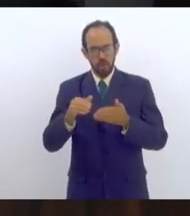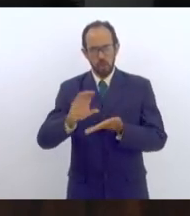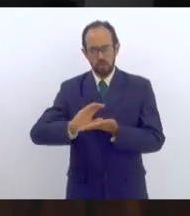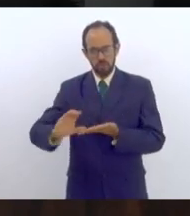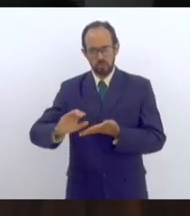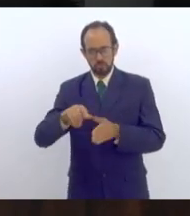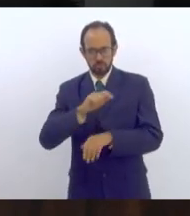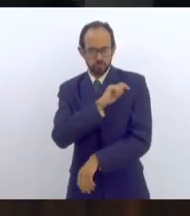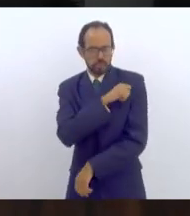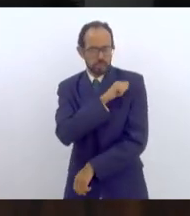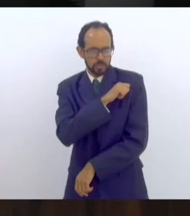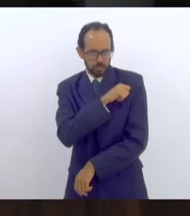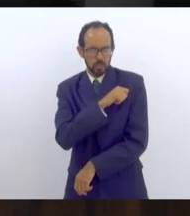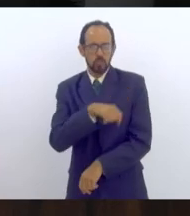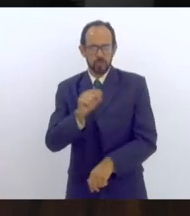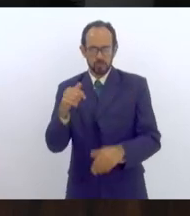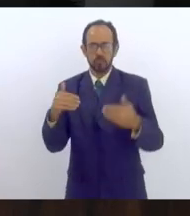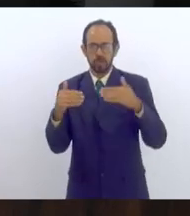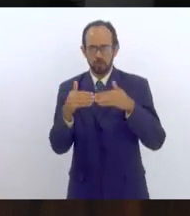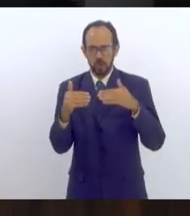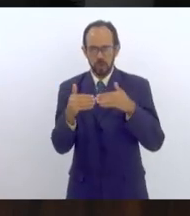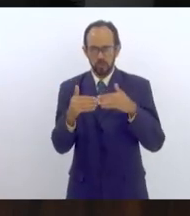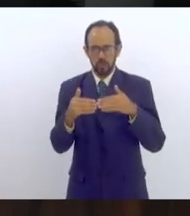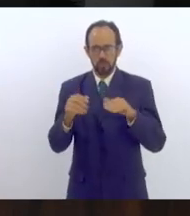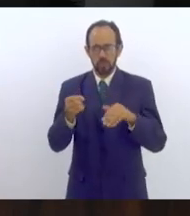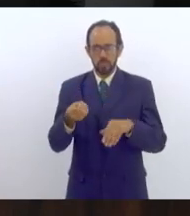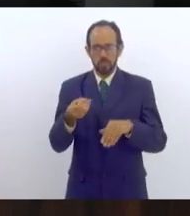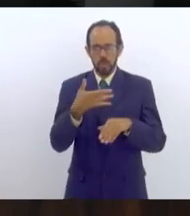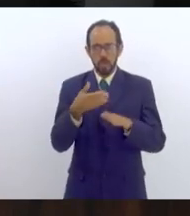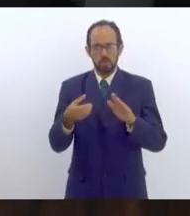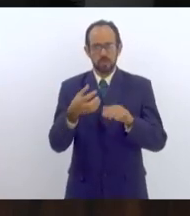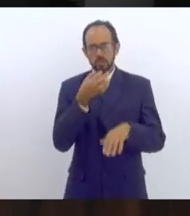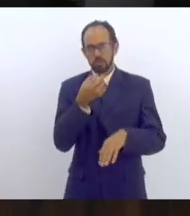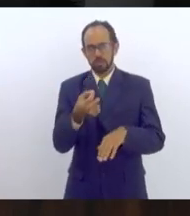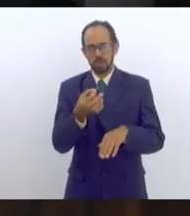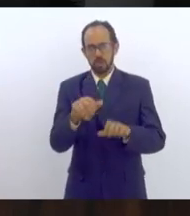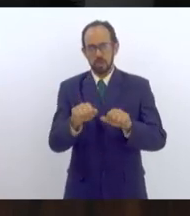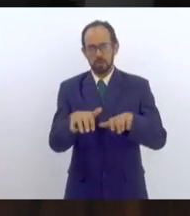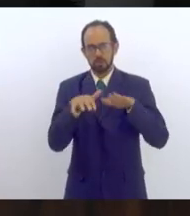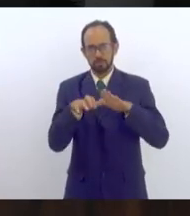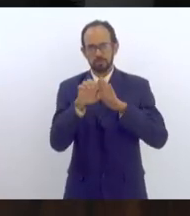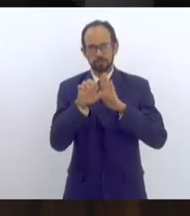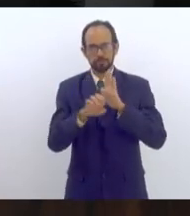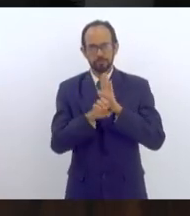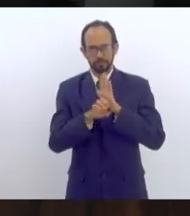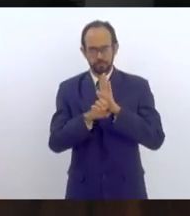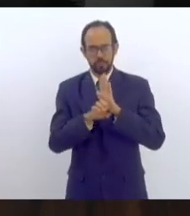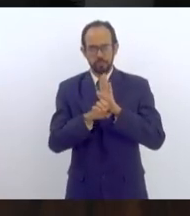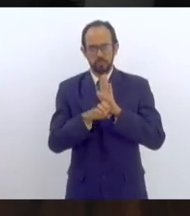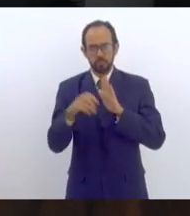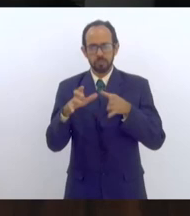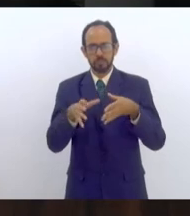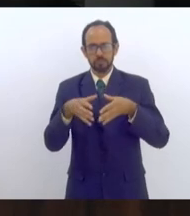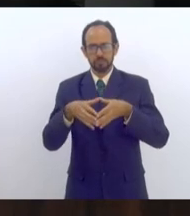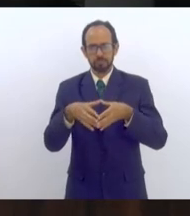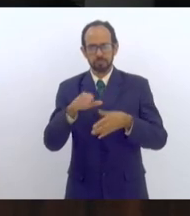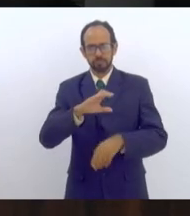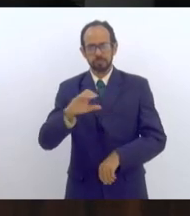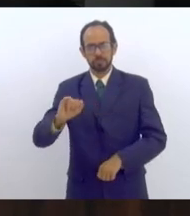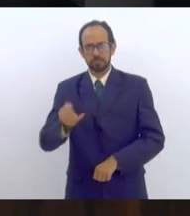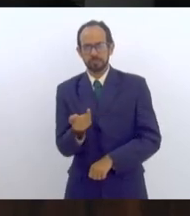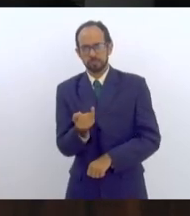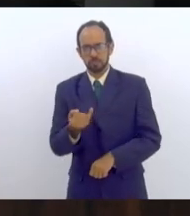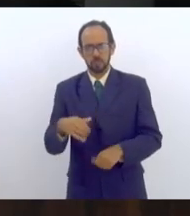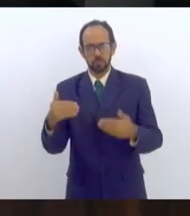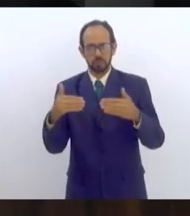fiscalização financeira e controle favorável. Novos pareceres. As emendas de plenário das comissões de Constituição e Justiça